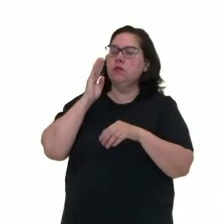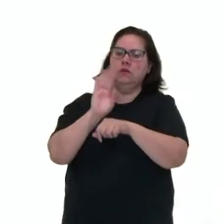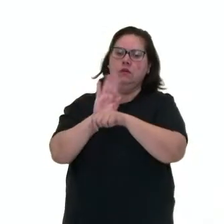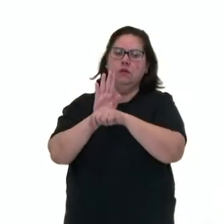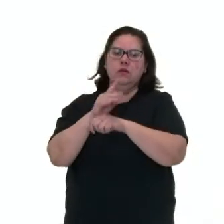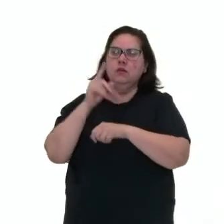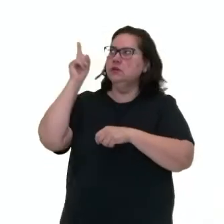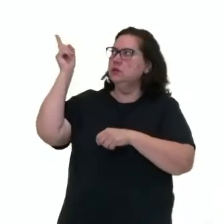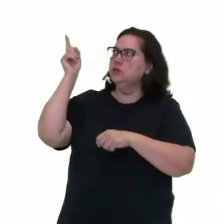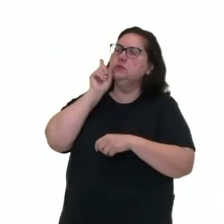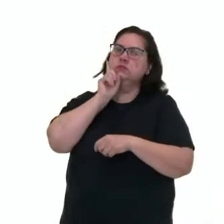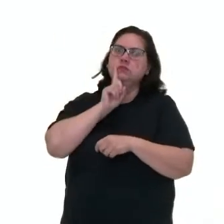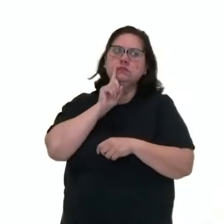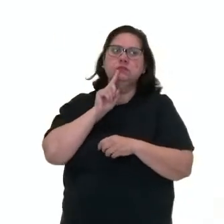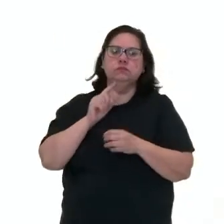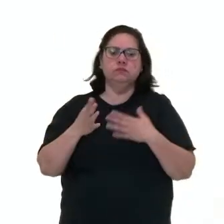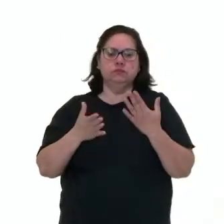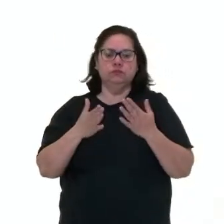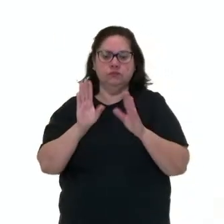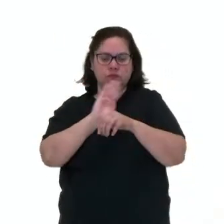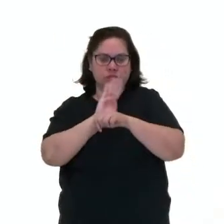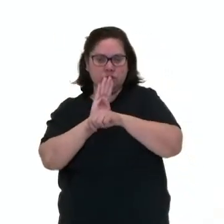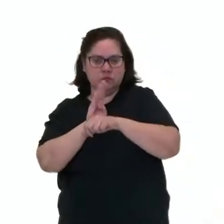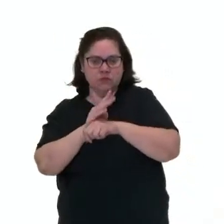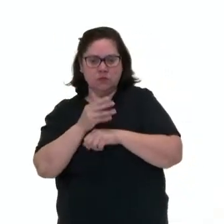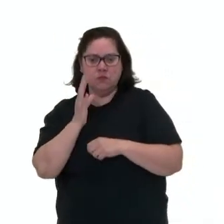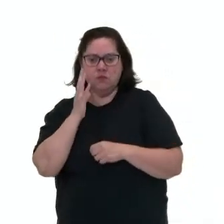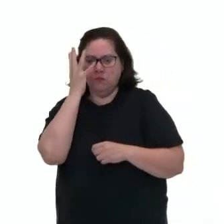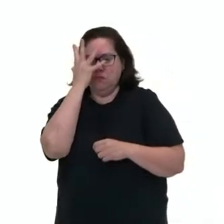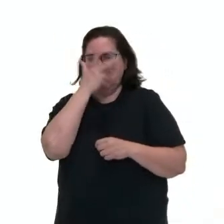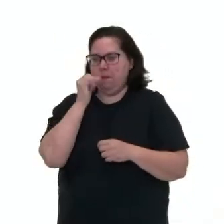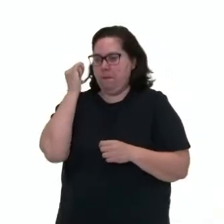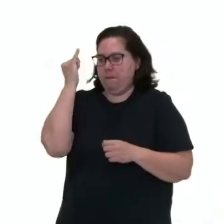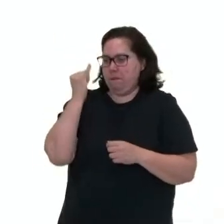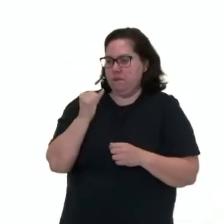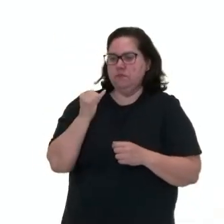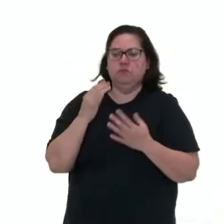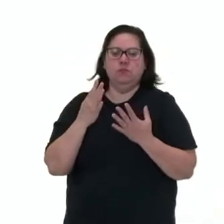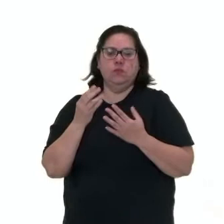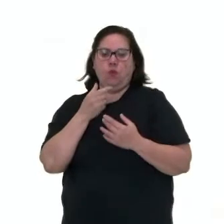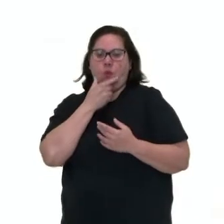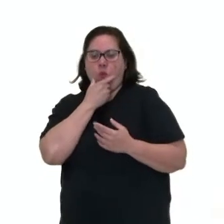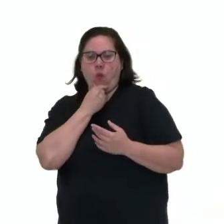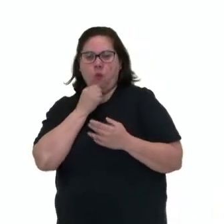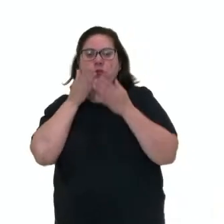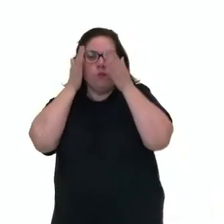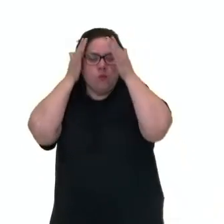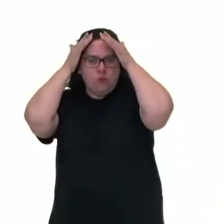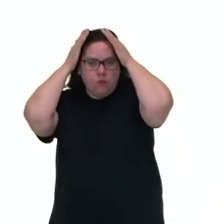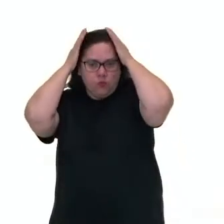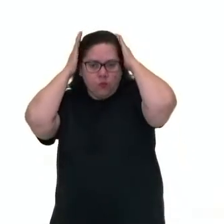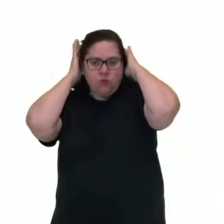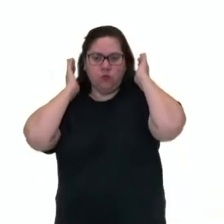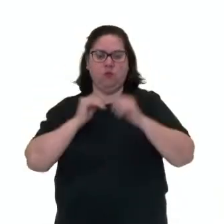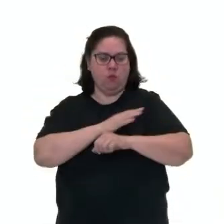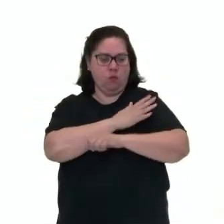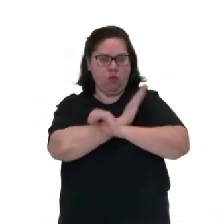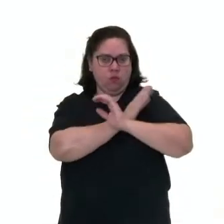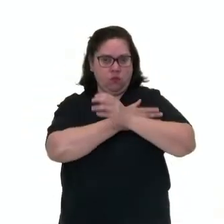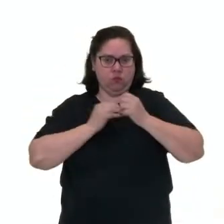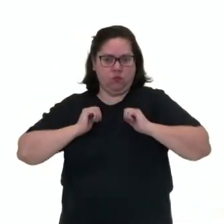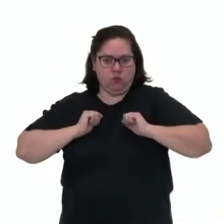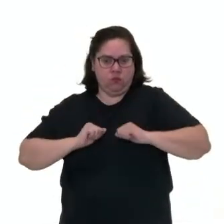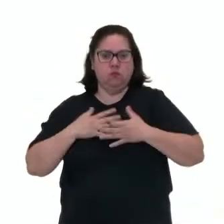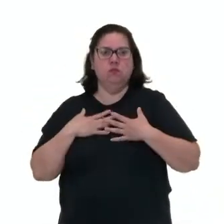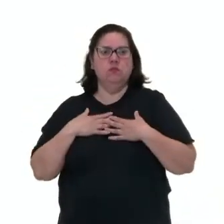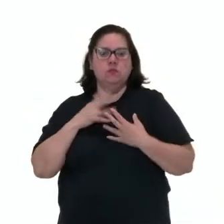Hollywood, em geral, os protagonistas de maior parte dos filmes são mulheres magras, brancas, jovens, enquanto os homens são brancos, cabelos lisos e corpos musculosos. Um dos grandes ícones